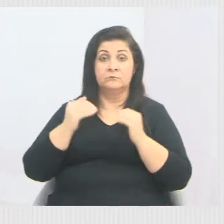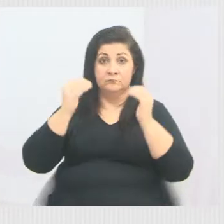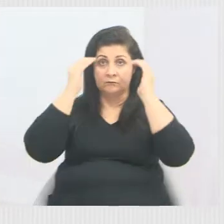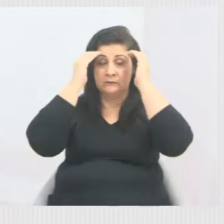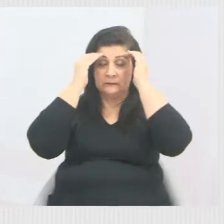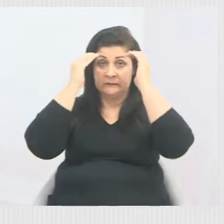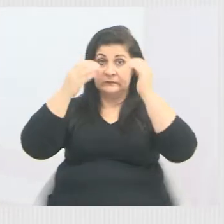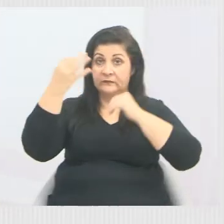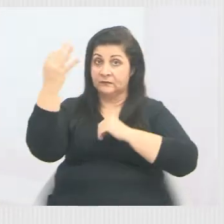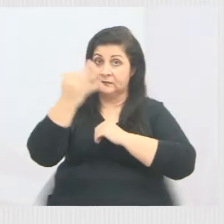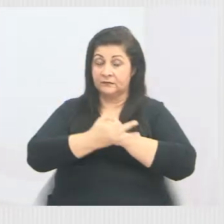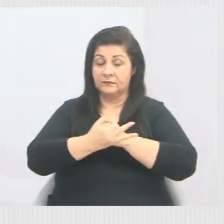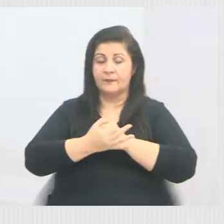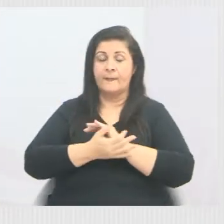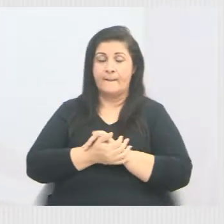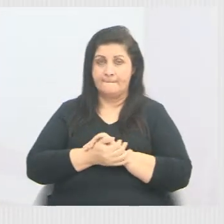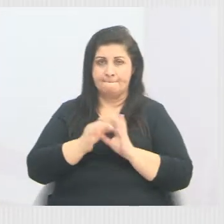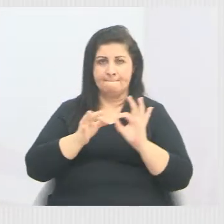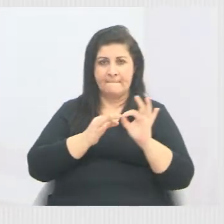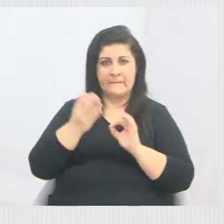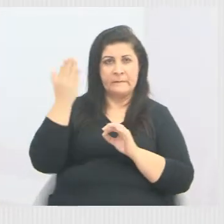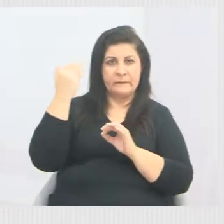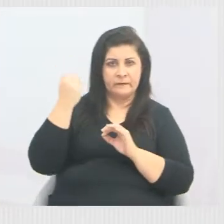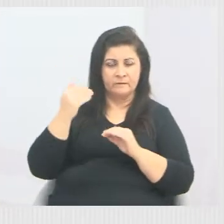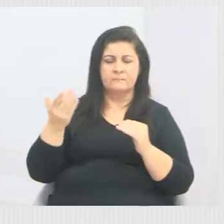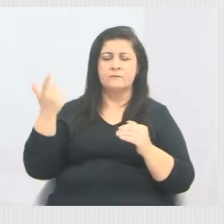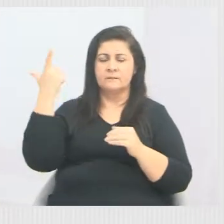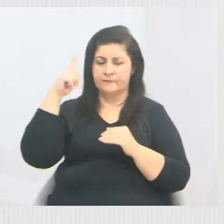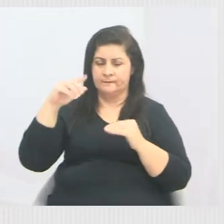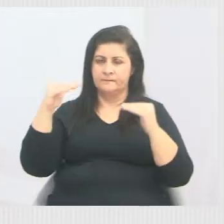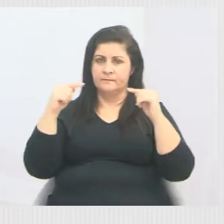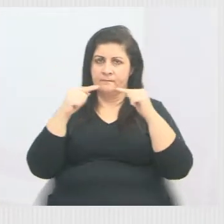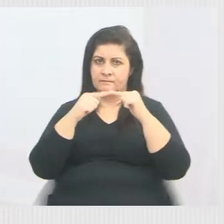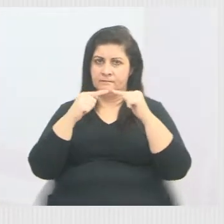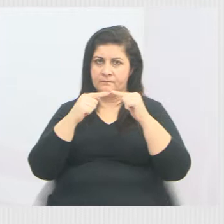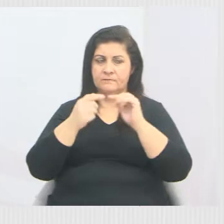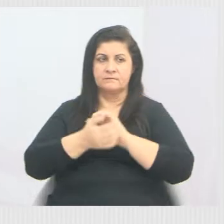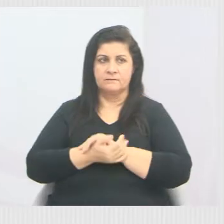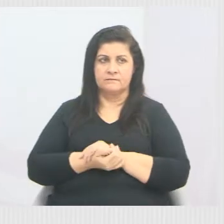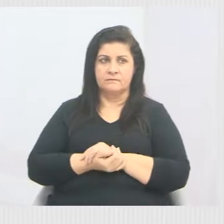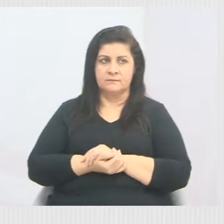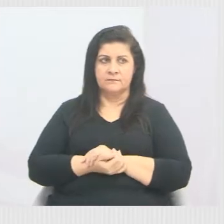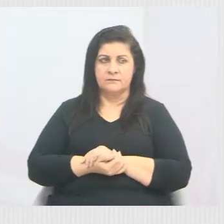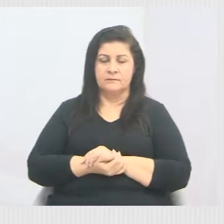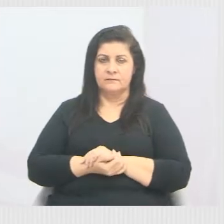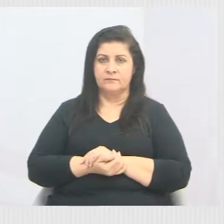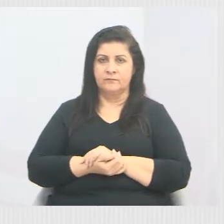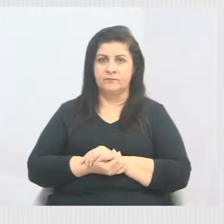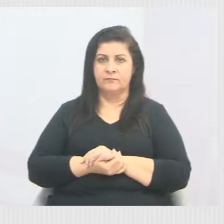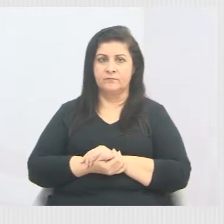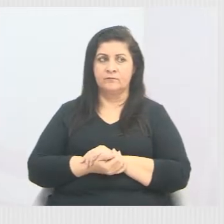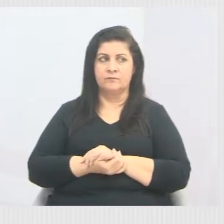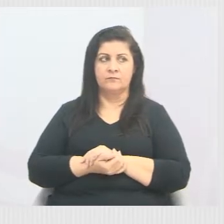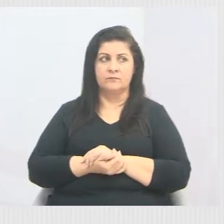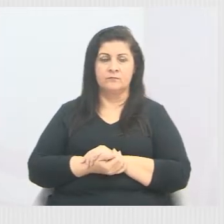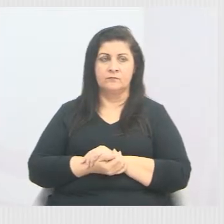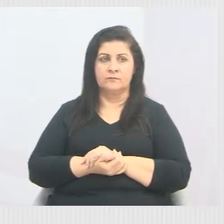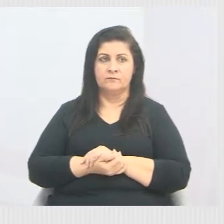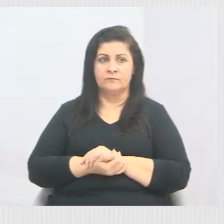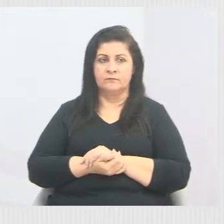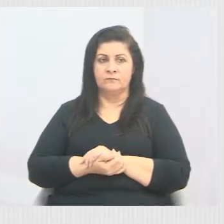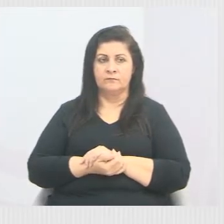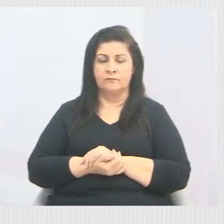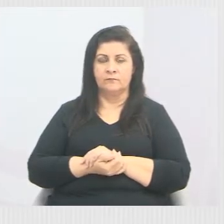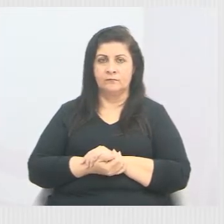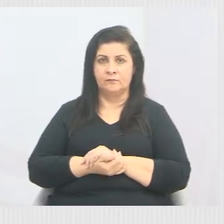cumprindo aquilo que ele se programou dentro do seu orçamento. Então, o orçamento está sendo cumprido até esse momento, a sua